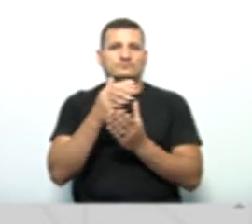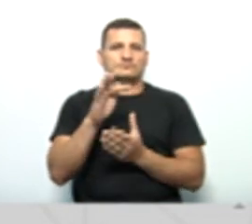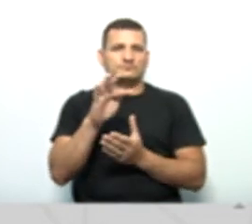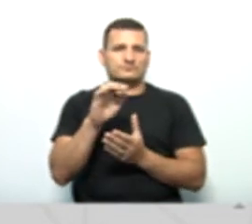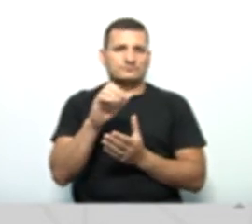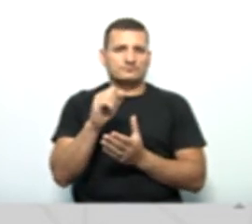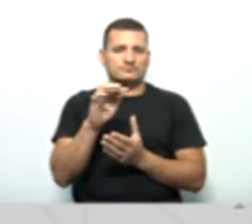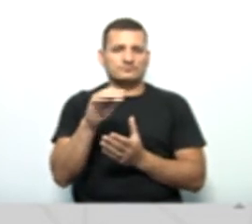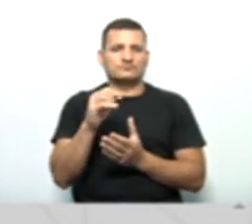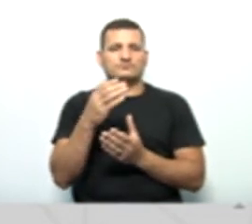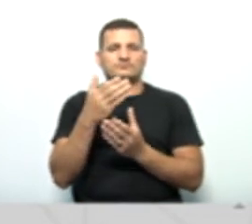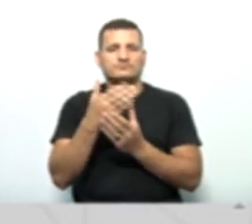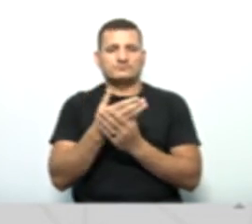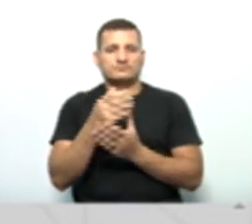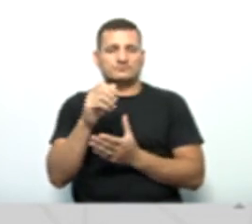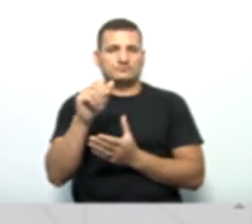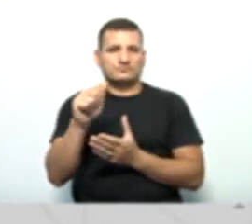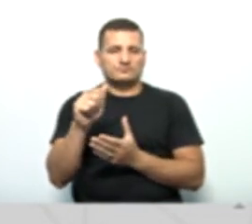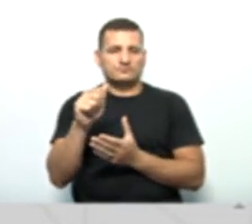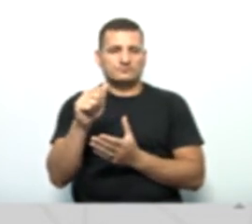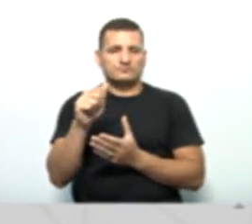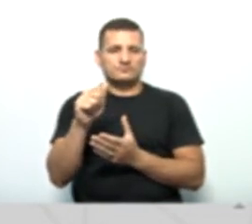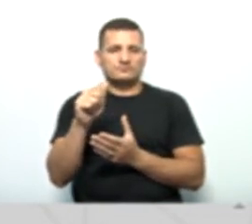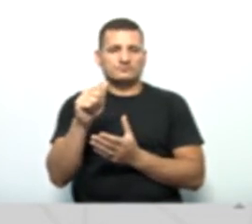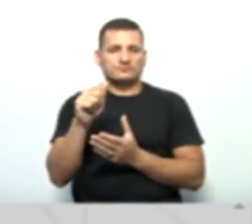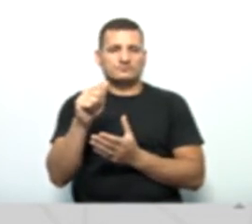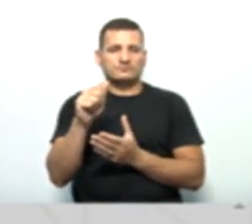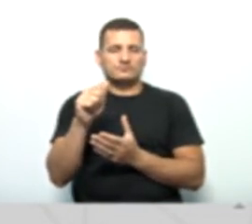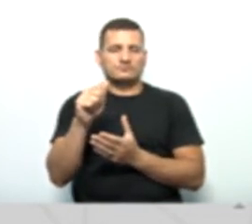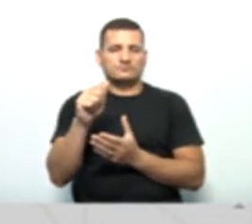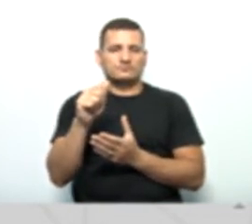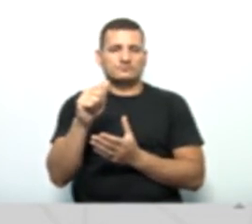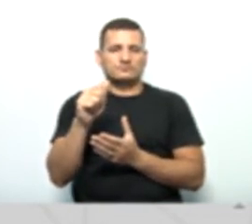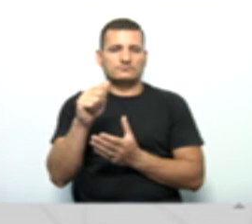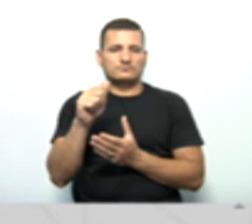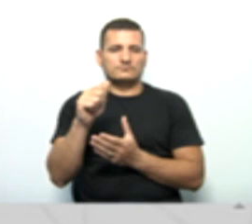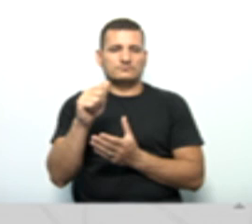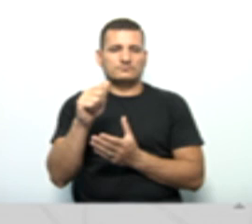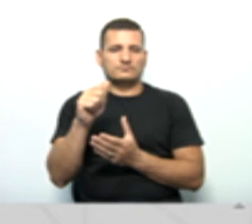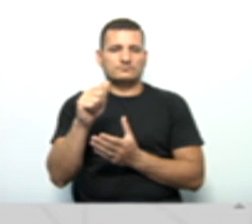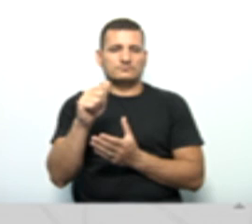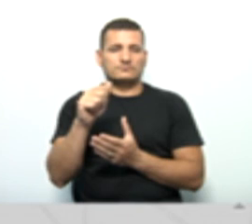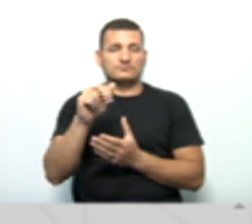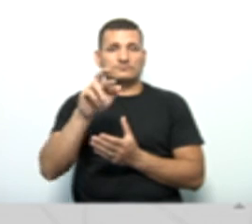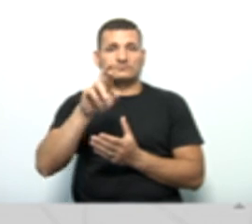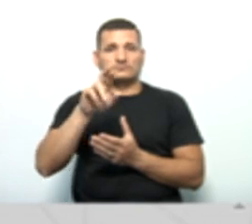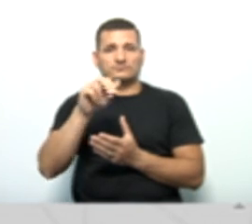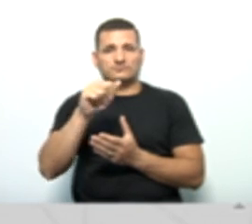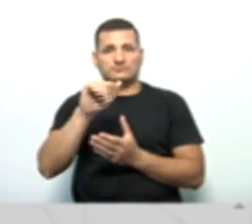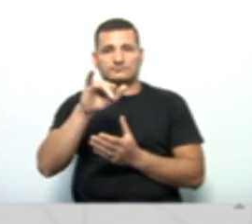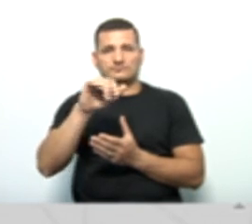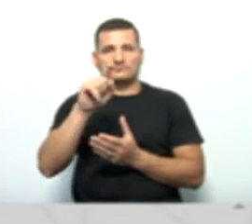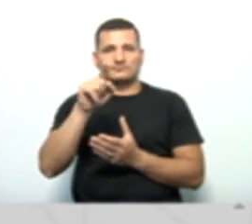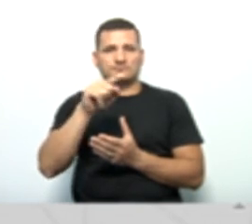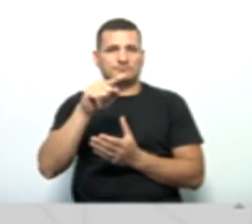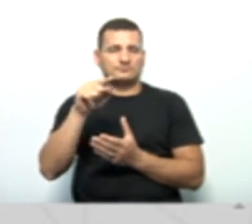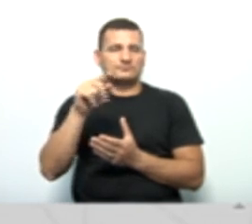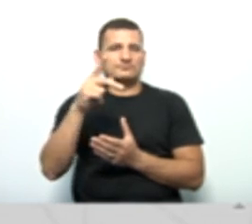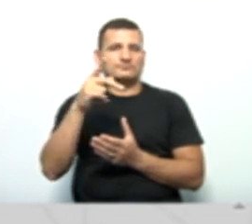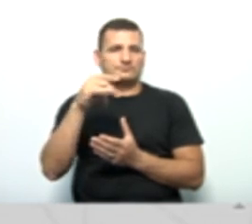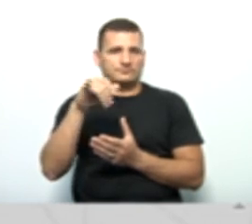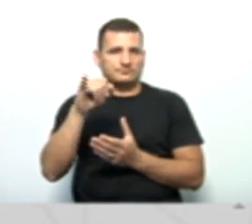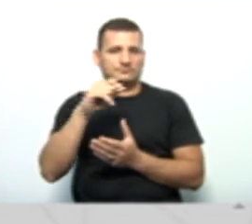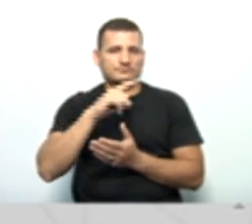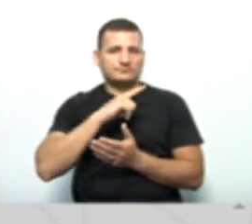A. Você observe que dentro dessa pastinha, dentro da raiz, temos duas pastinhas, correto? E aí, dentro